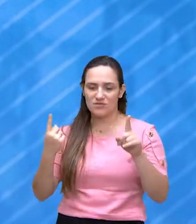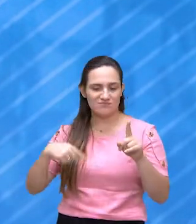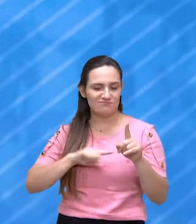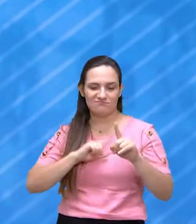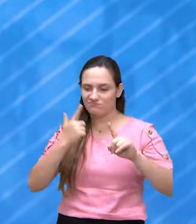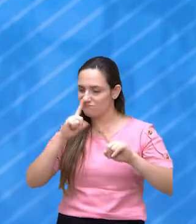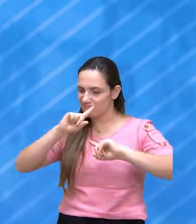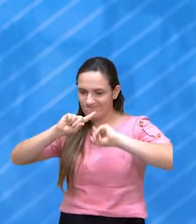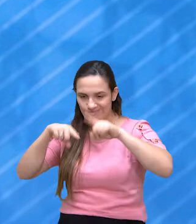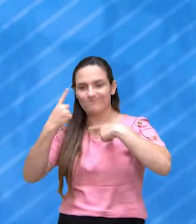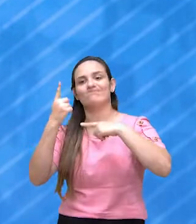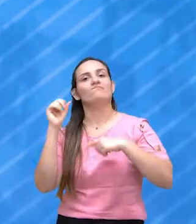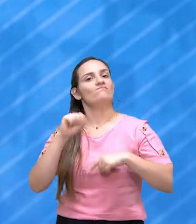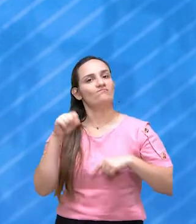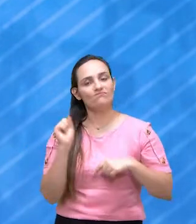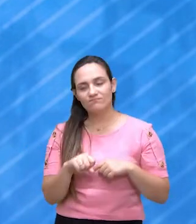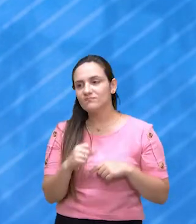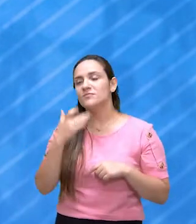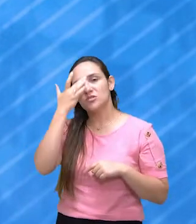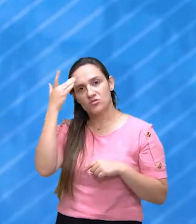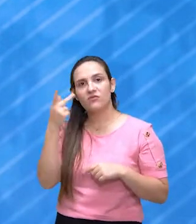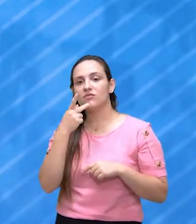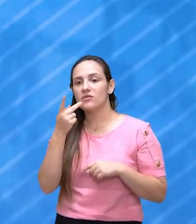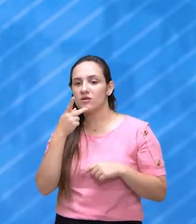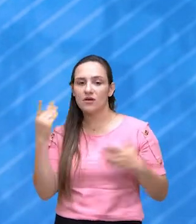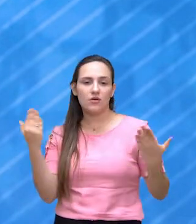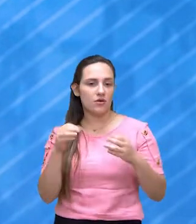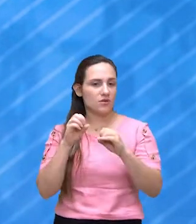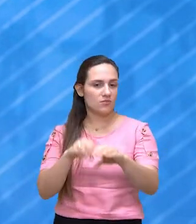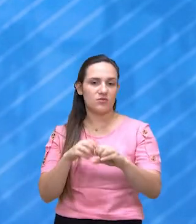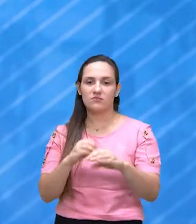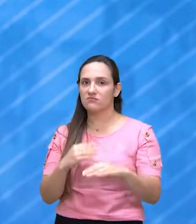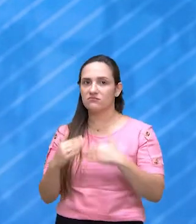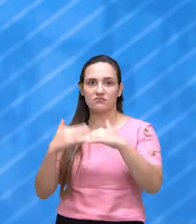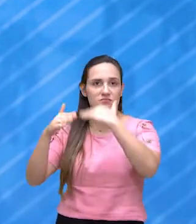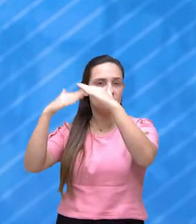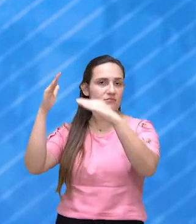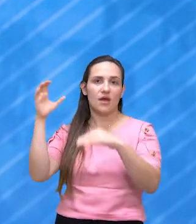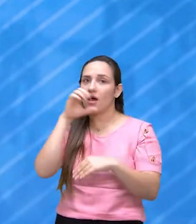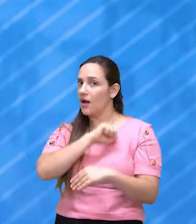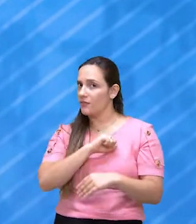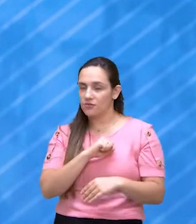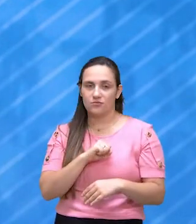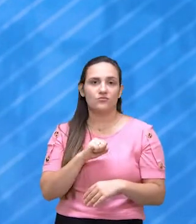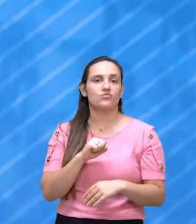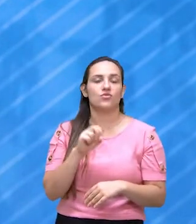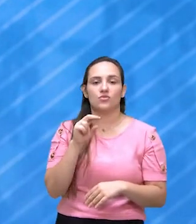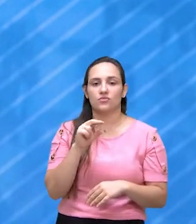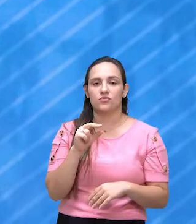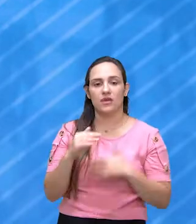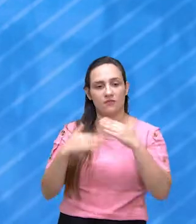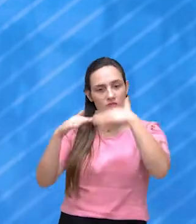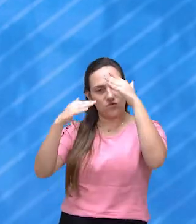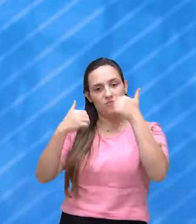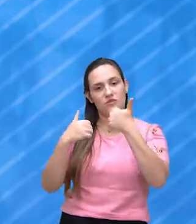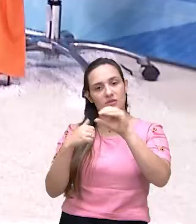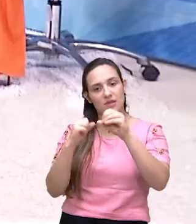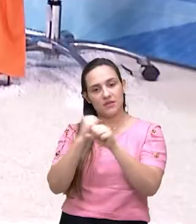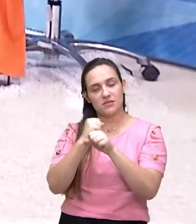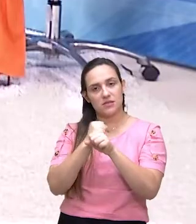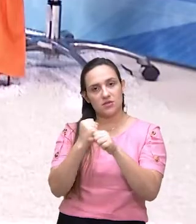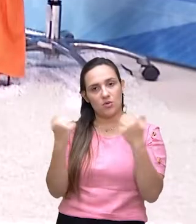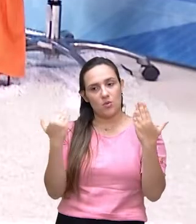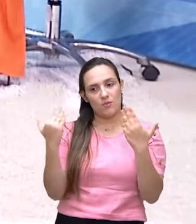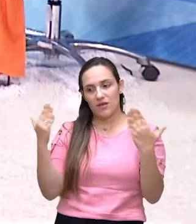porém evoluímos aí a gente tem visto que os especialistas eles falam que a educação ela evoluiu 10 anos em dois